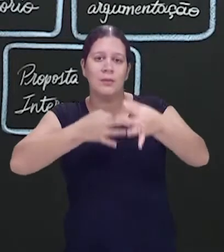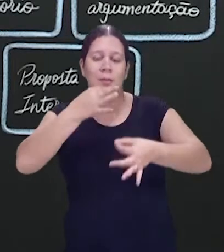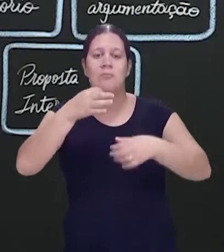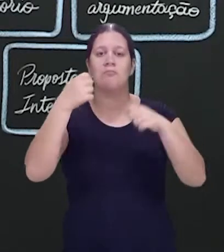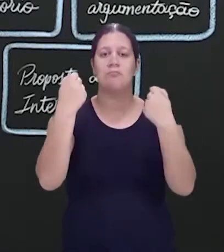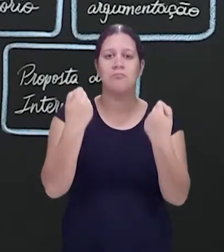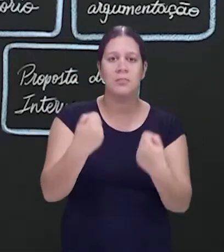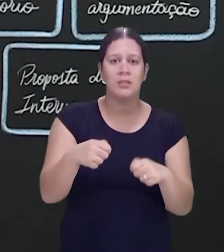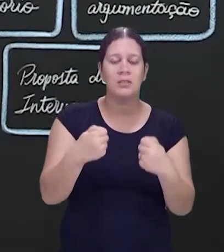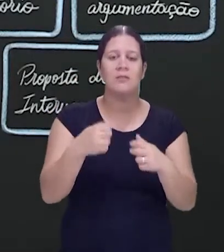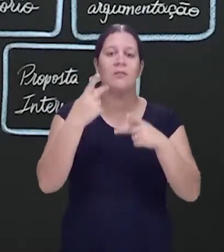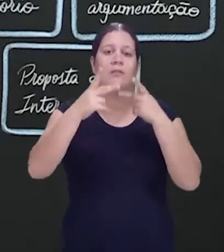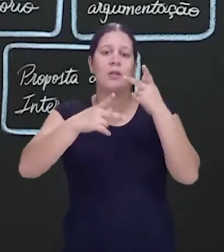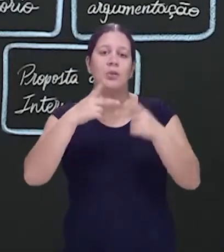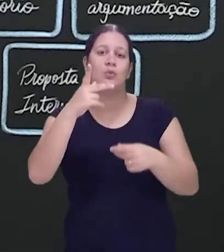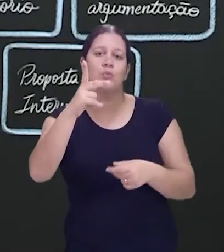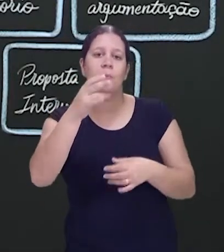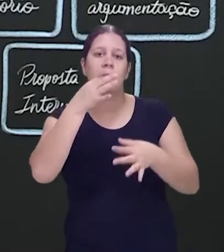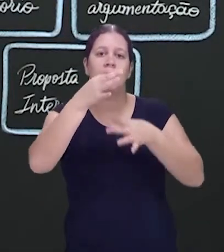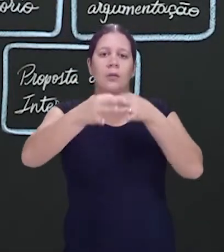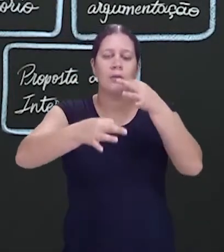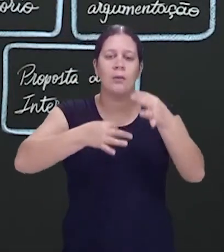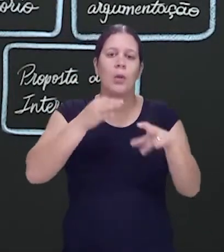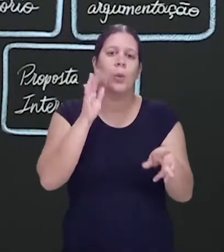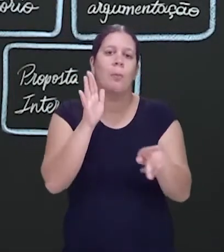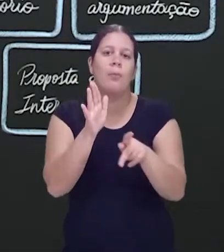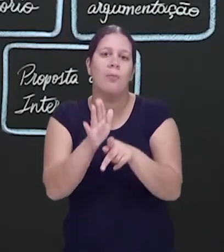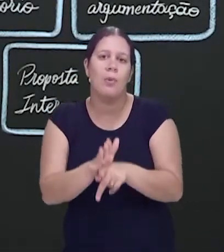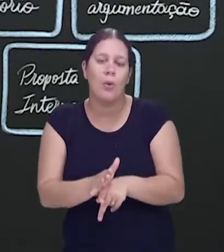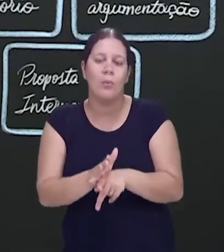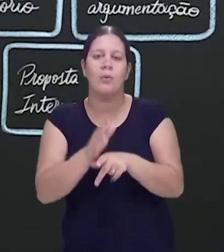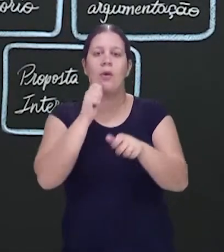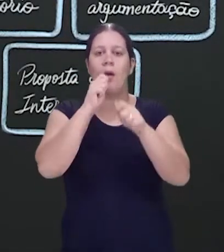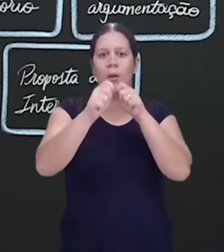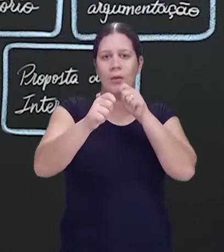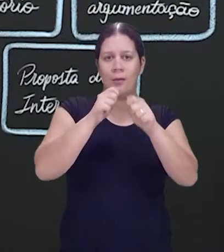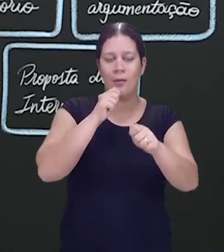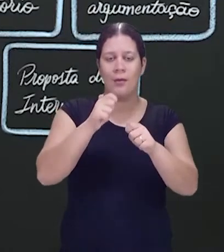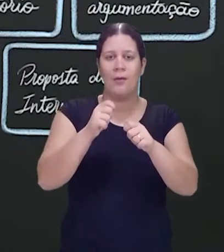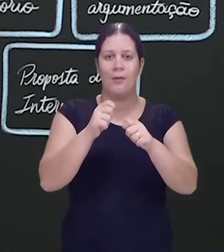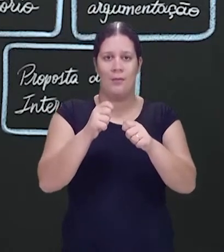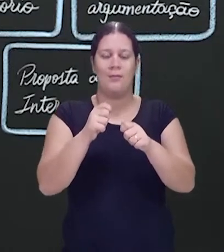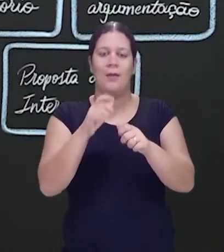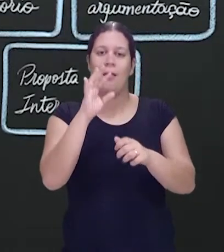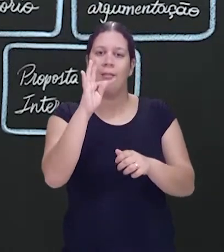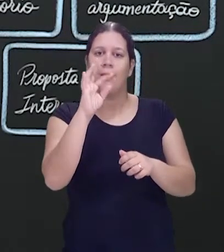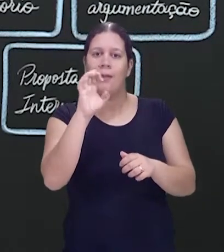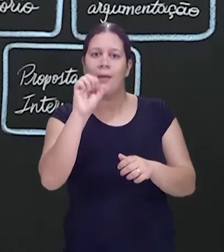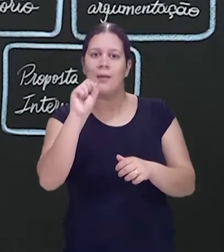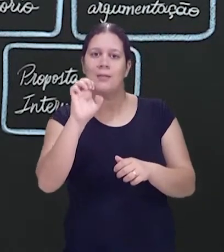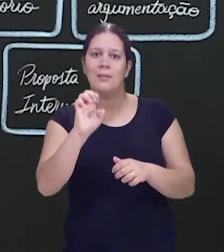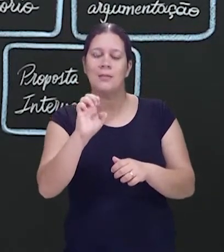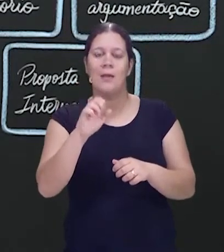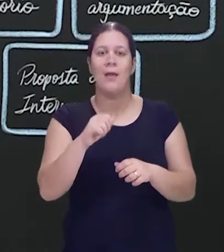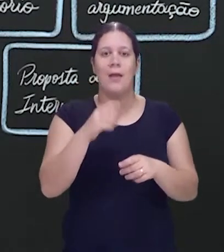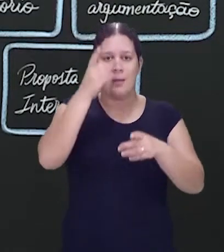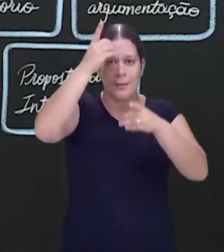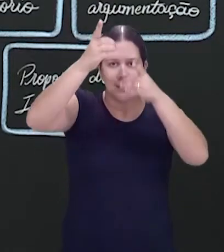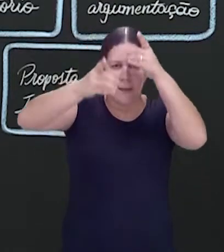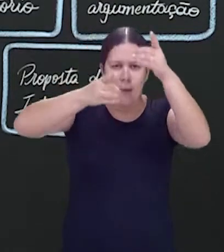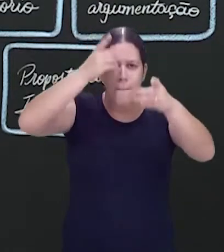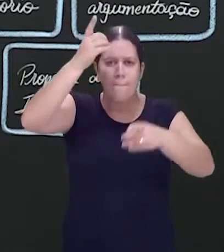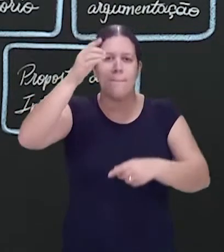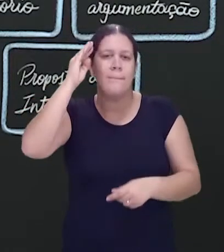você precisa defender uma tese por meio de argumentos. A tese é uma ideia, a ideia central, sua